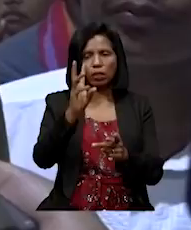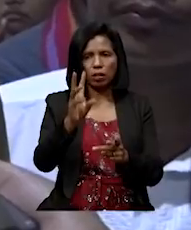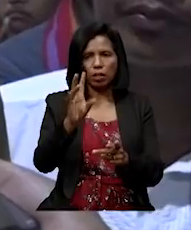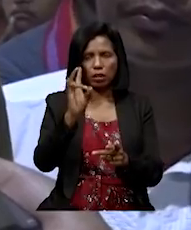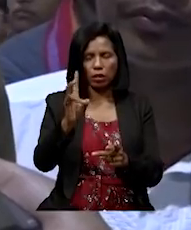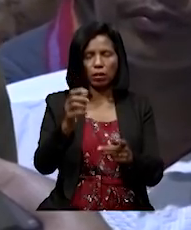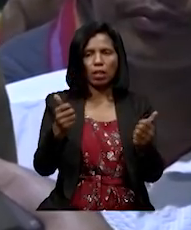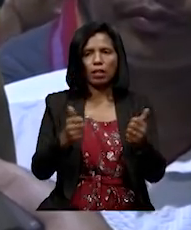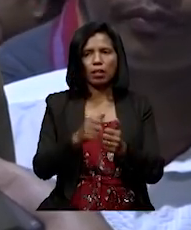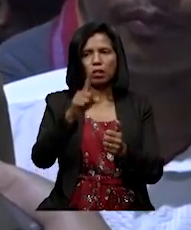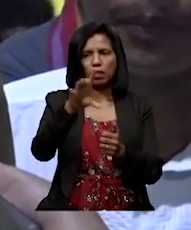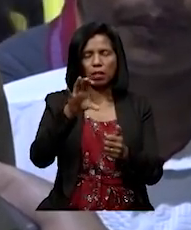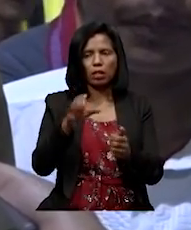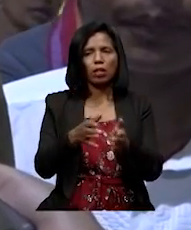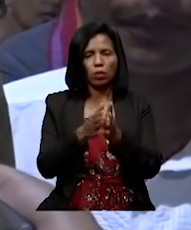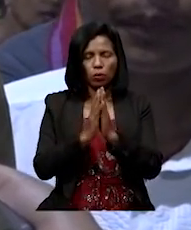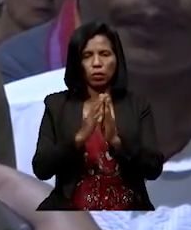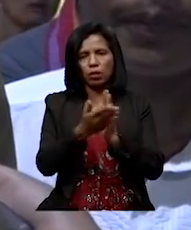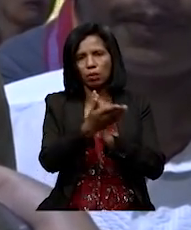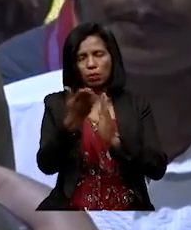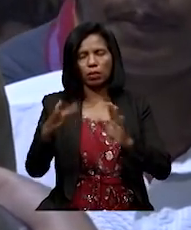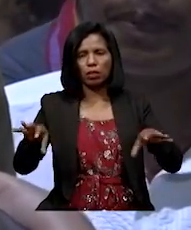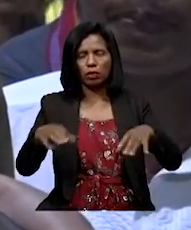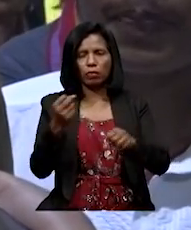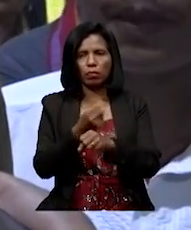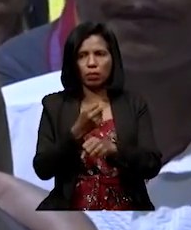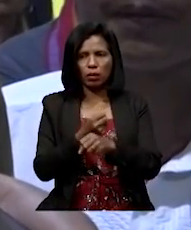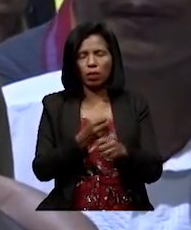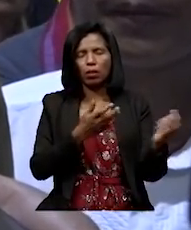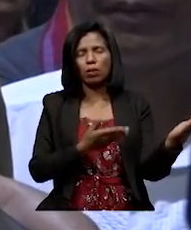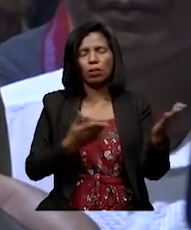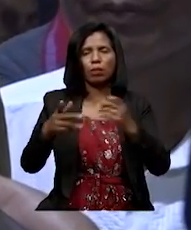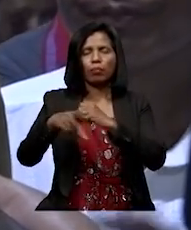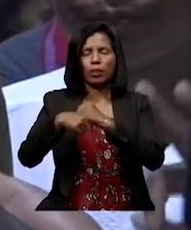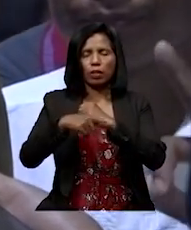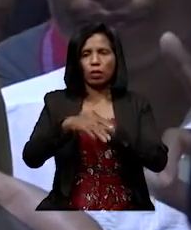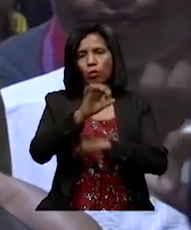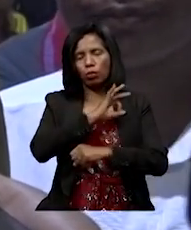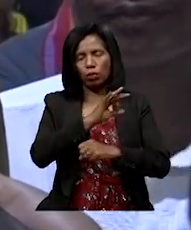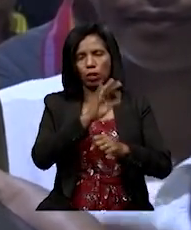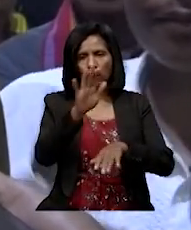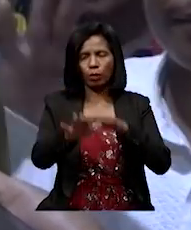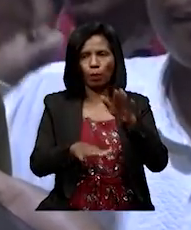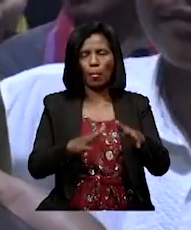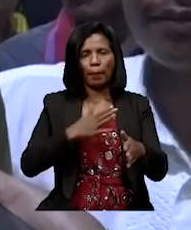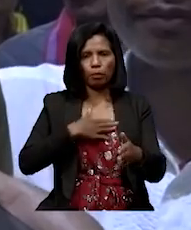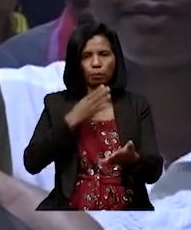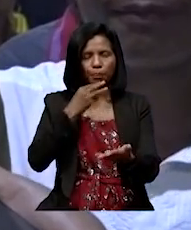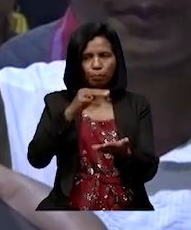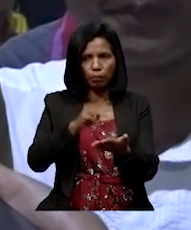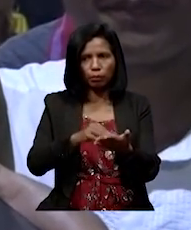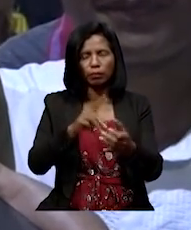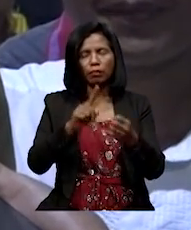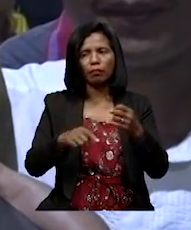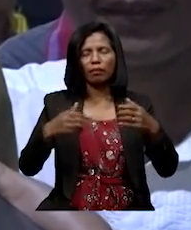atu siraliu husu atu ita botsir servisu makas loi partidu kunto den labauin hauni mensaje ikusliu makirene